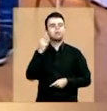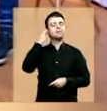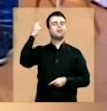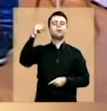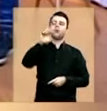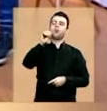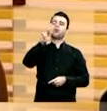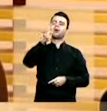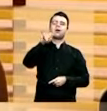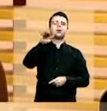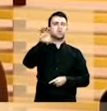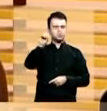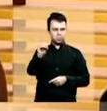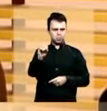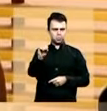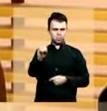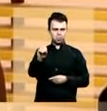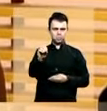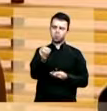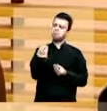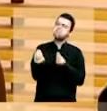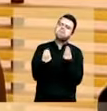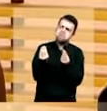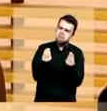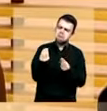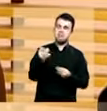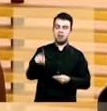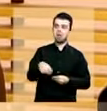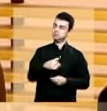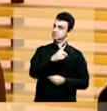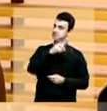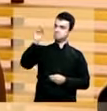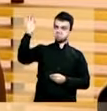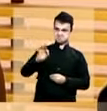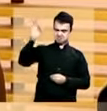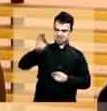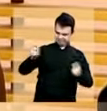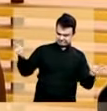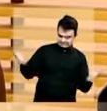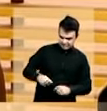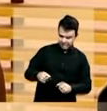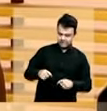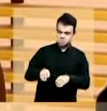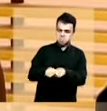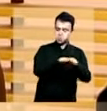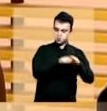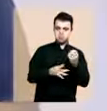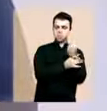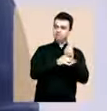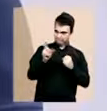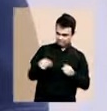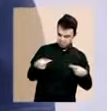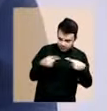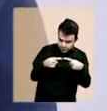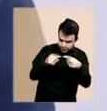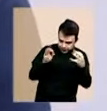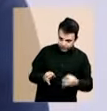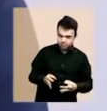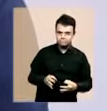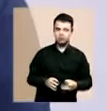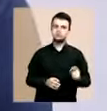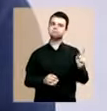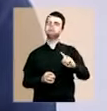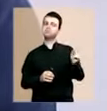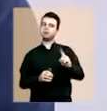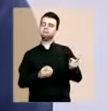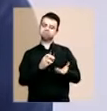dos orgânicos. Mas explica pra gente, não é garantia total de produção sustentável? Não necessariamente. Quer dizer, a